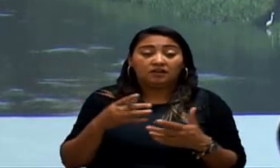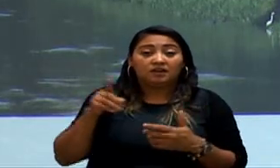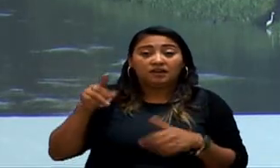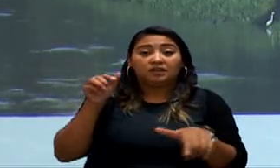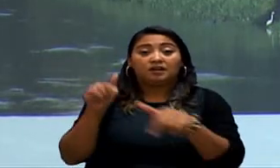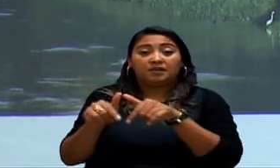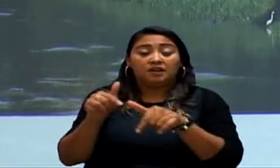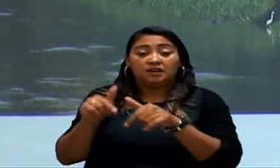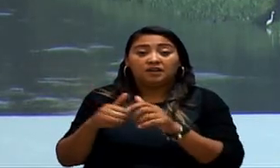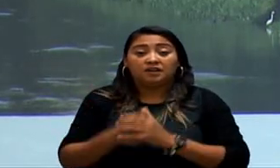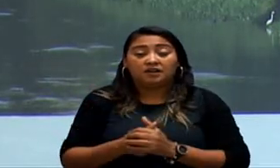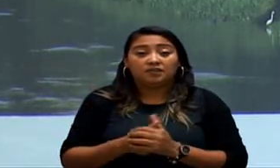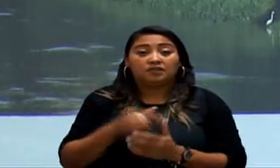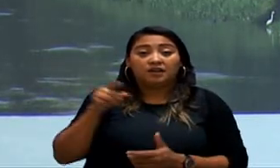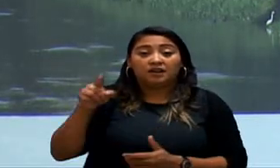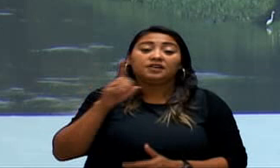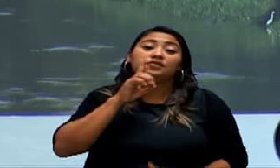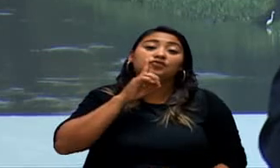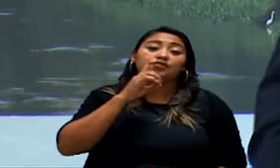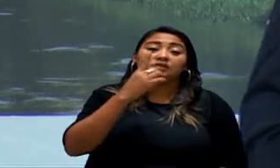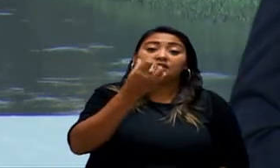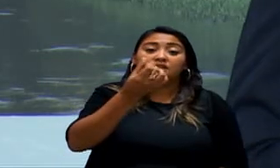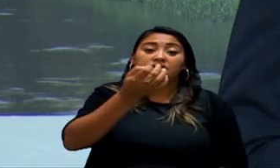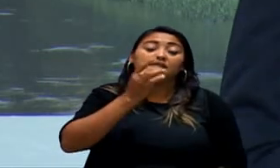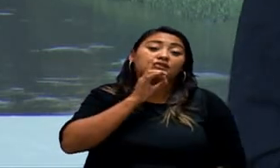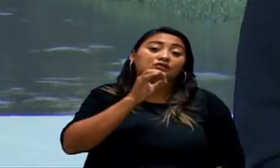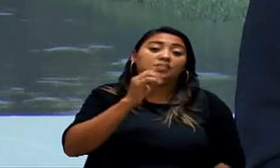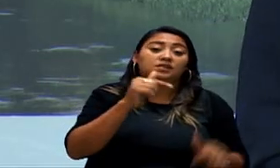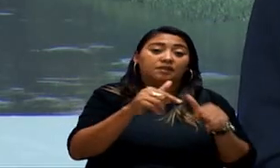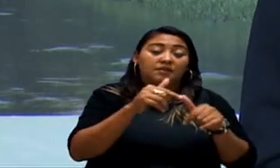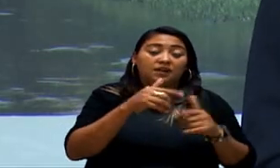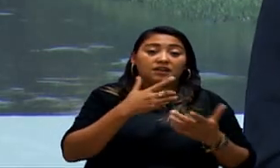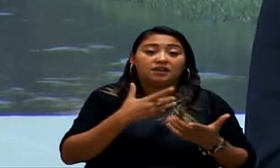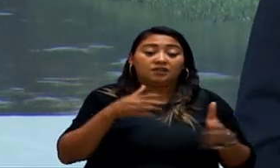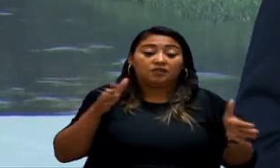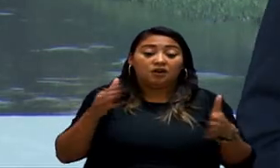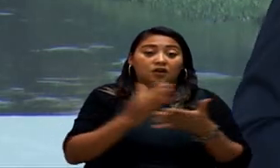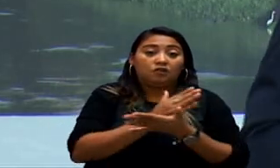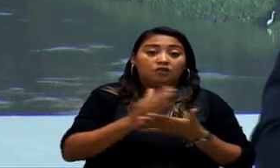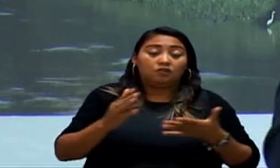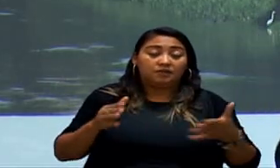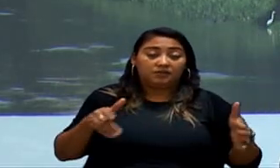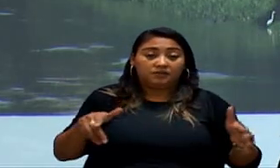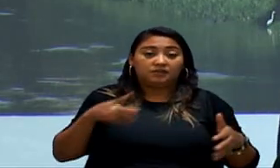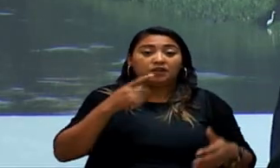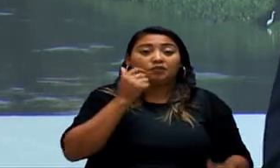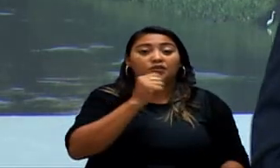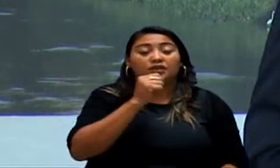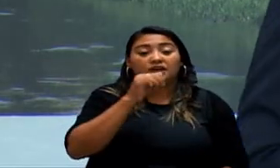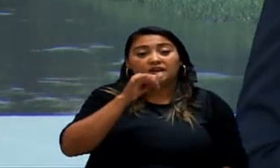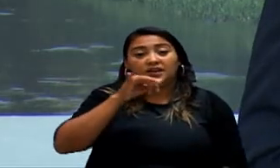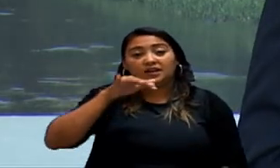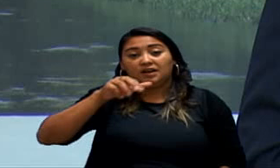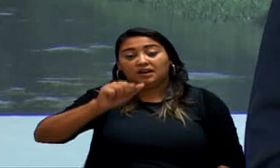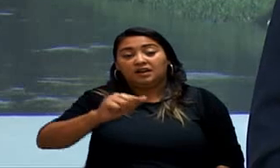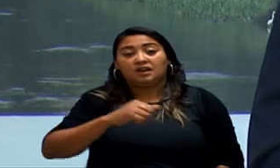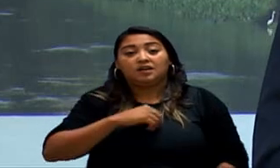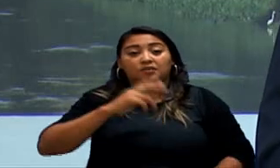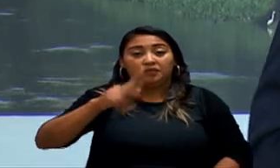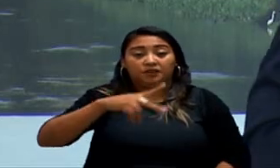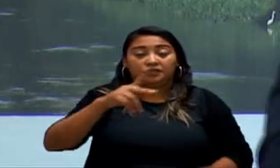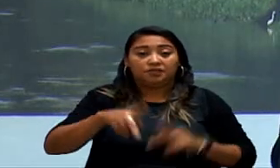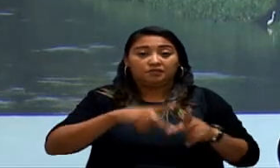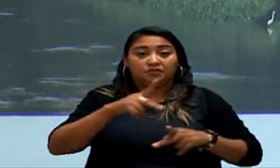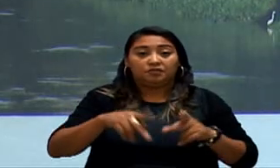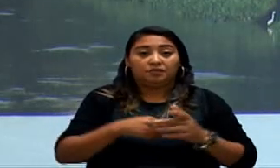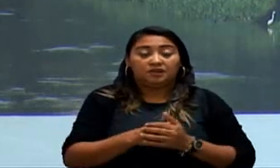está abençoando em 60 dias de mandato. Eu vou falar algumas, Yara. A Yara sempre me ensinando também, Vitão, políticas públicas.